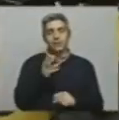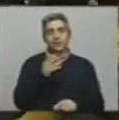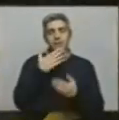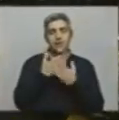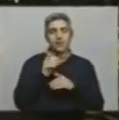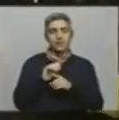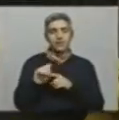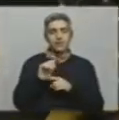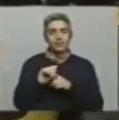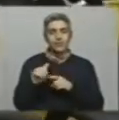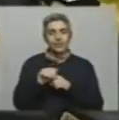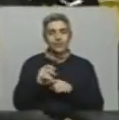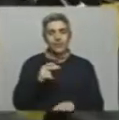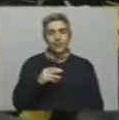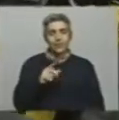sorte? É um amuleto.